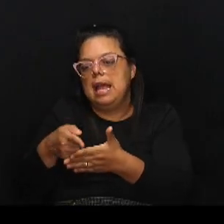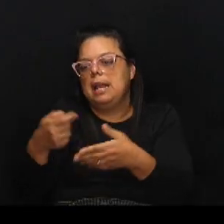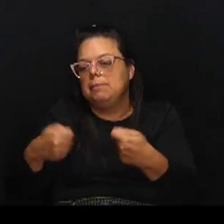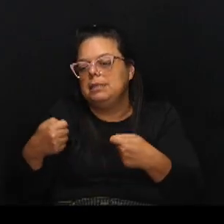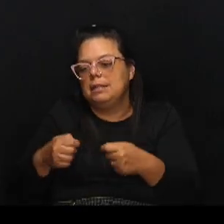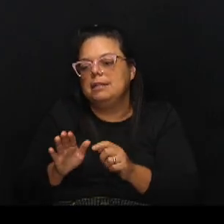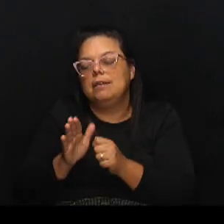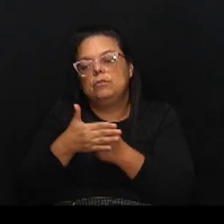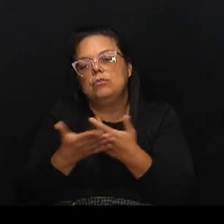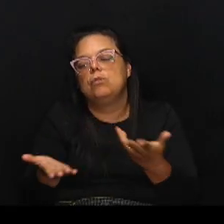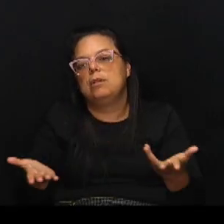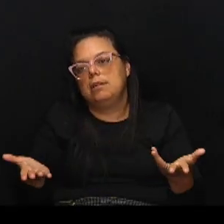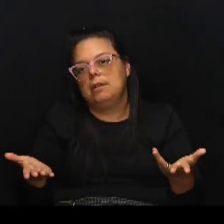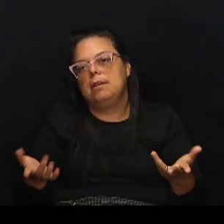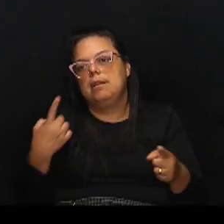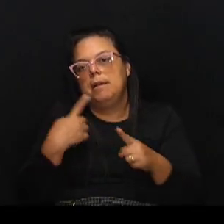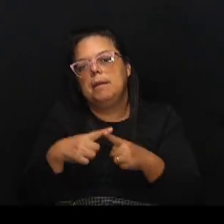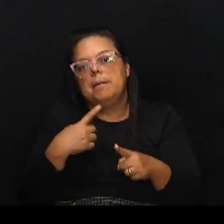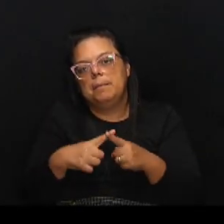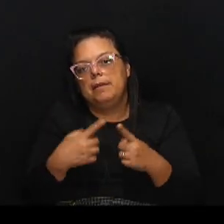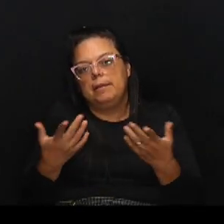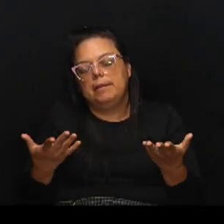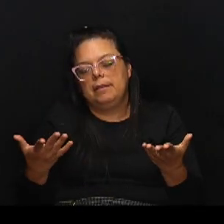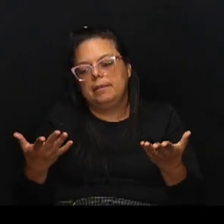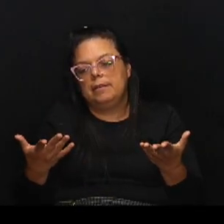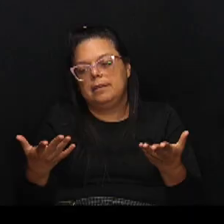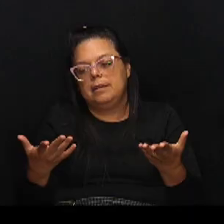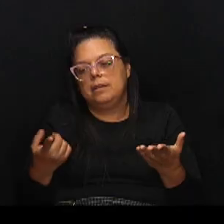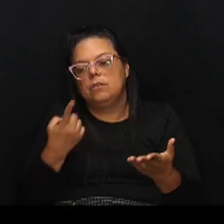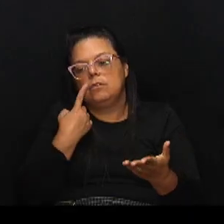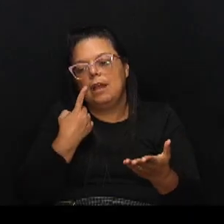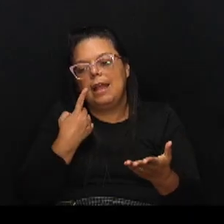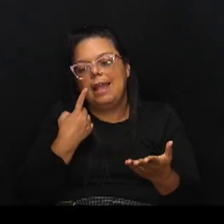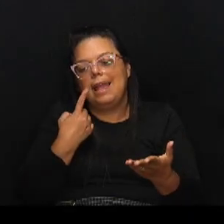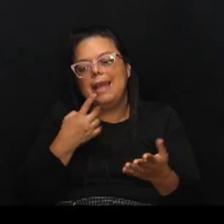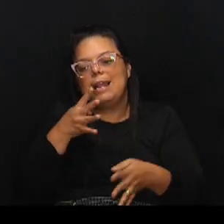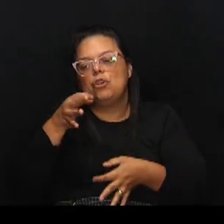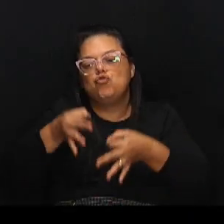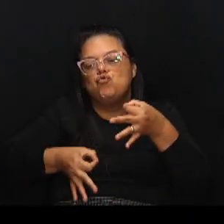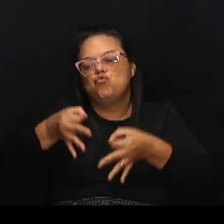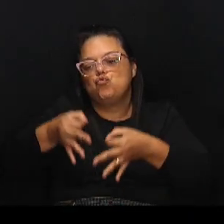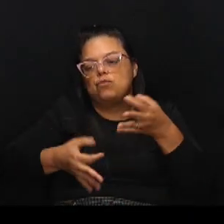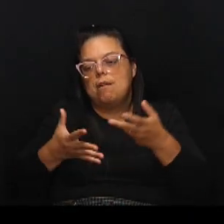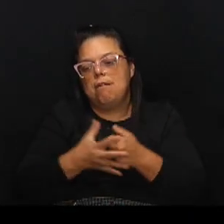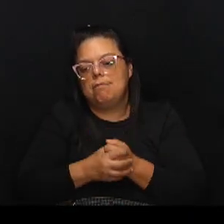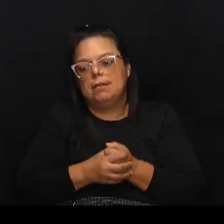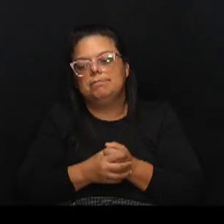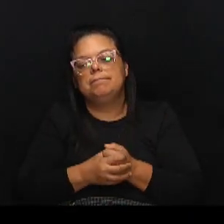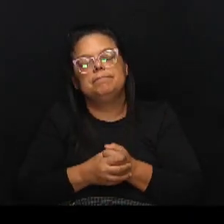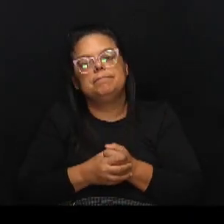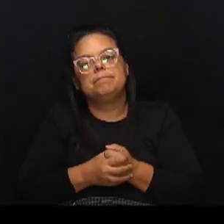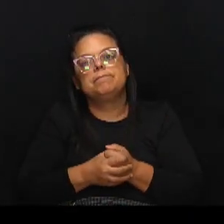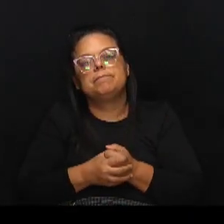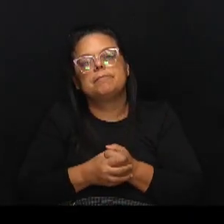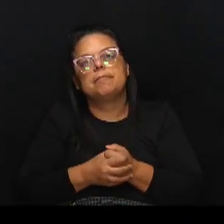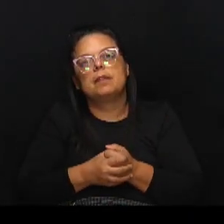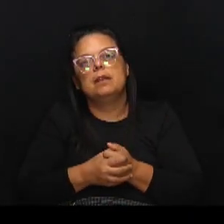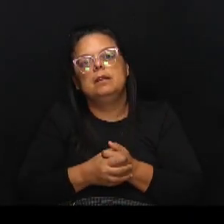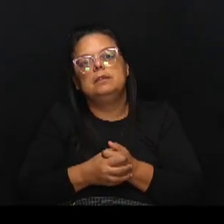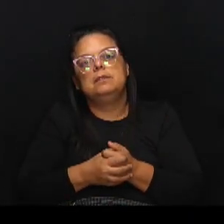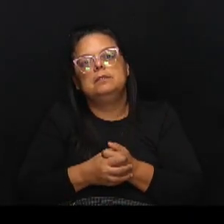chaves, porque se via com maus olhos os protestantes.